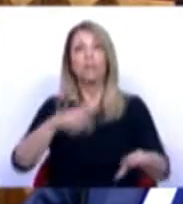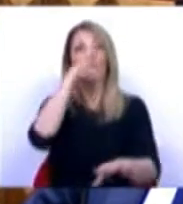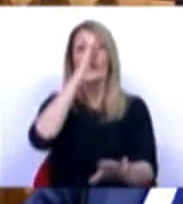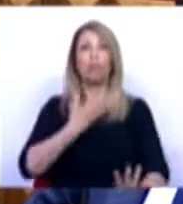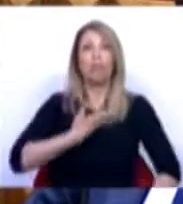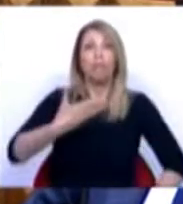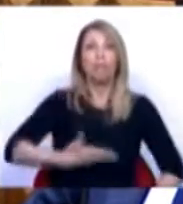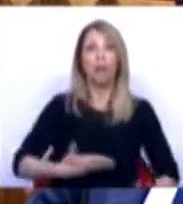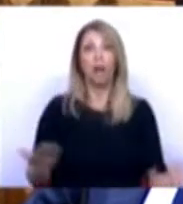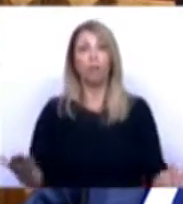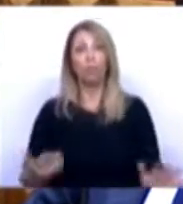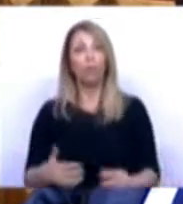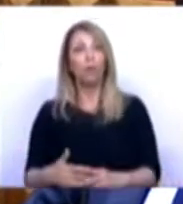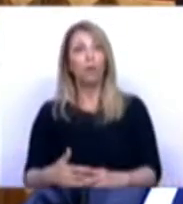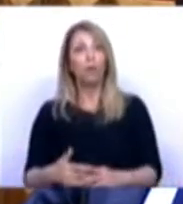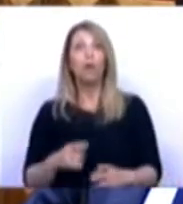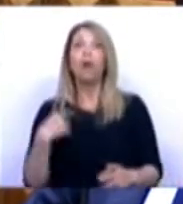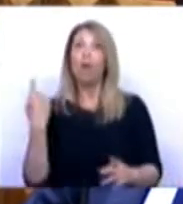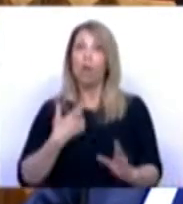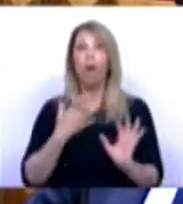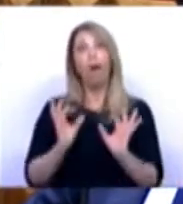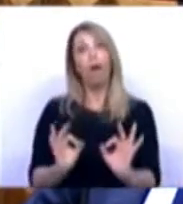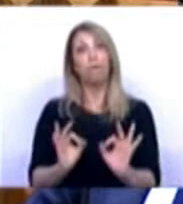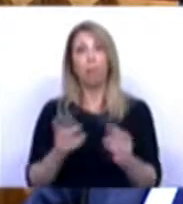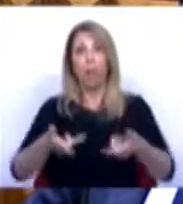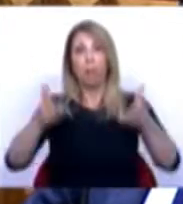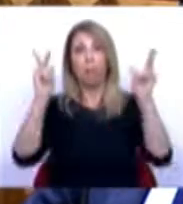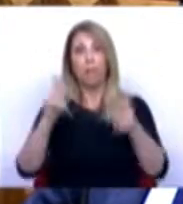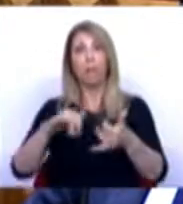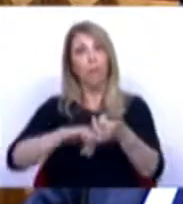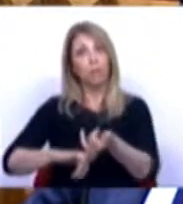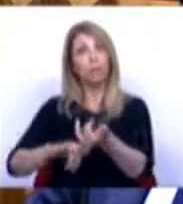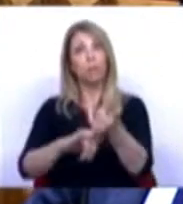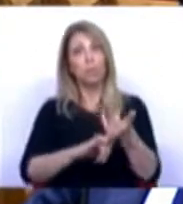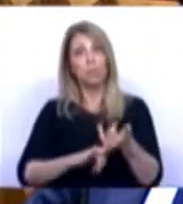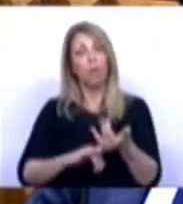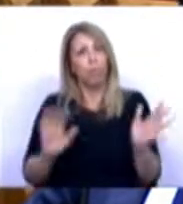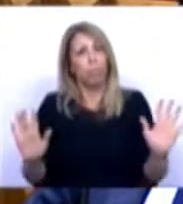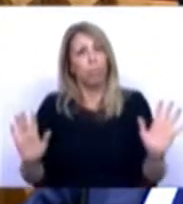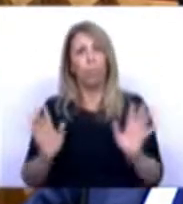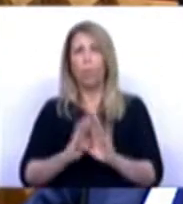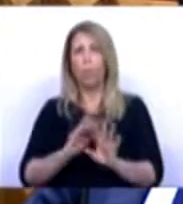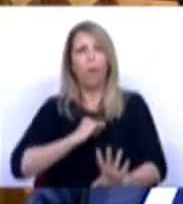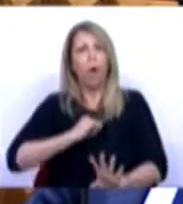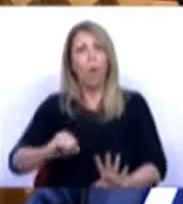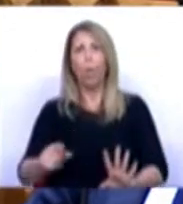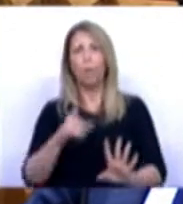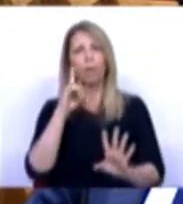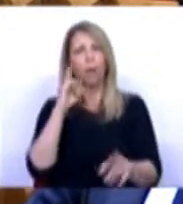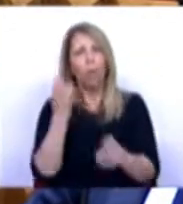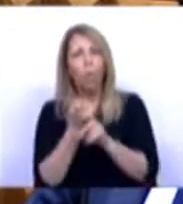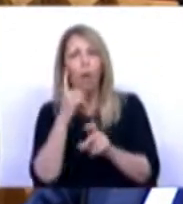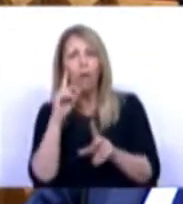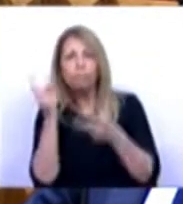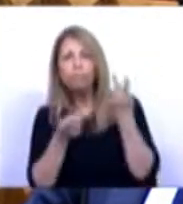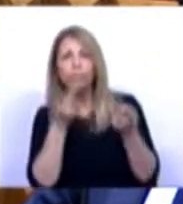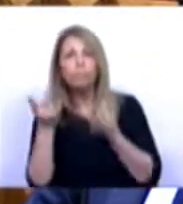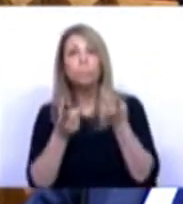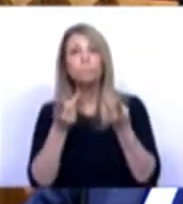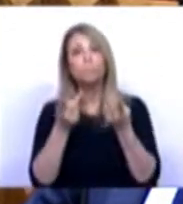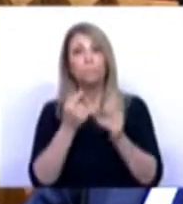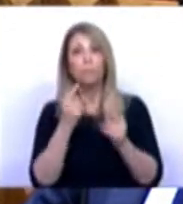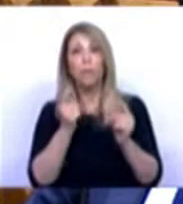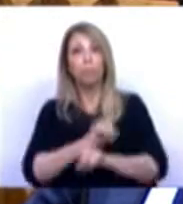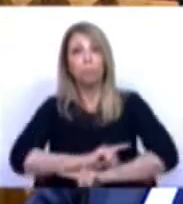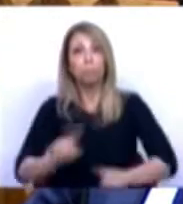preservamos e acarinhamos a liberdade de associação. E, portanto, evidentemente, nada contra que se averigue e que se impeçam as práticas que são